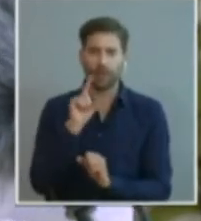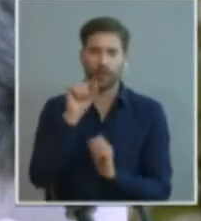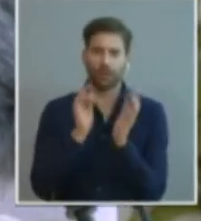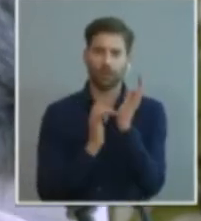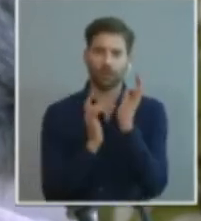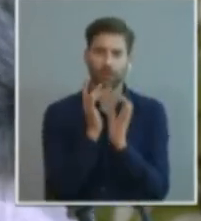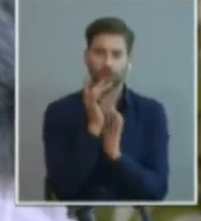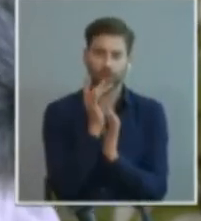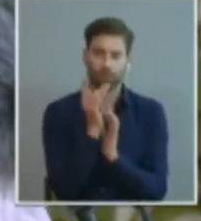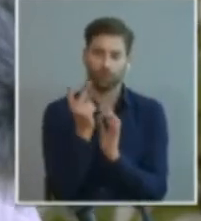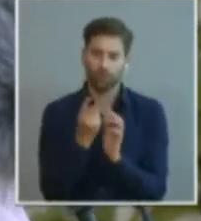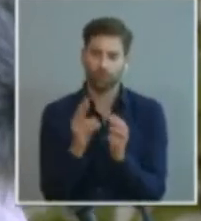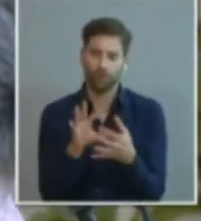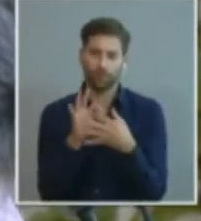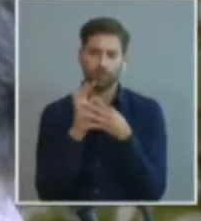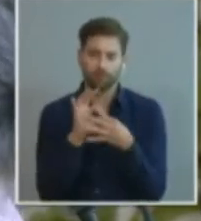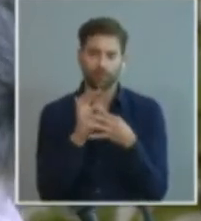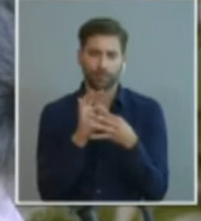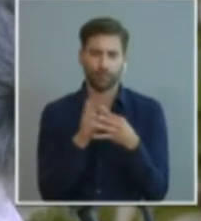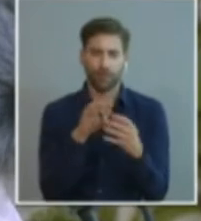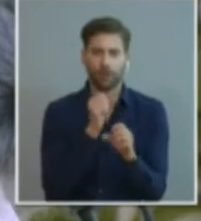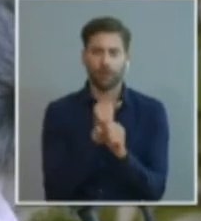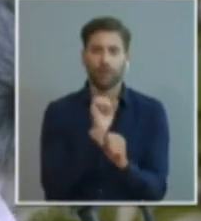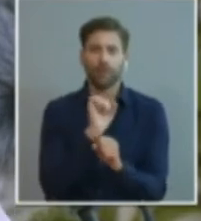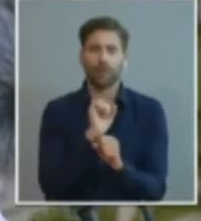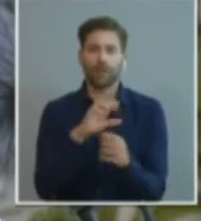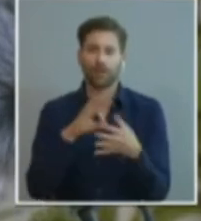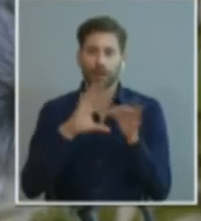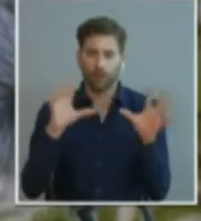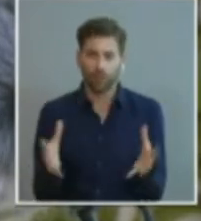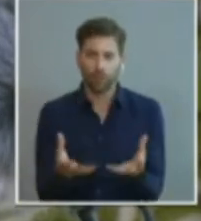Cristo e a sua obra salvadora.